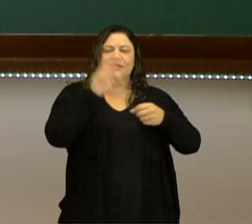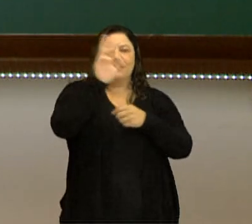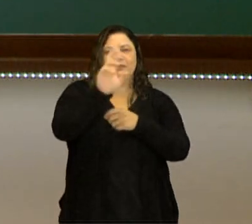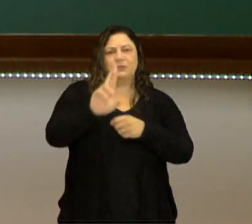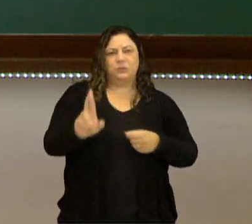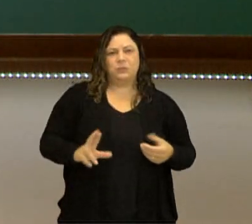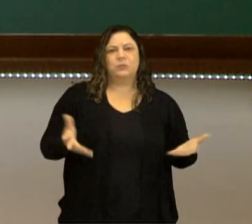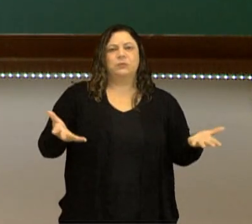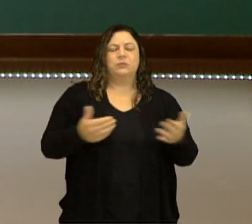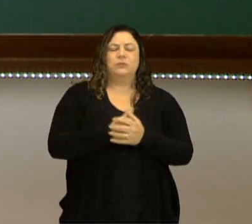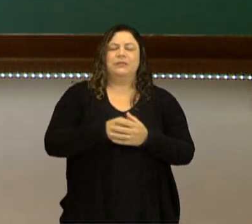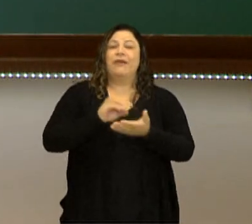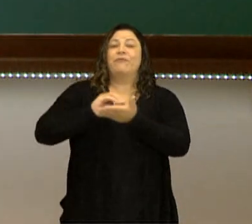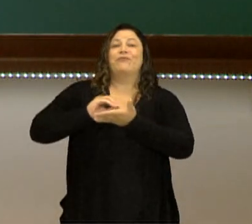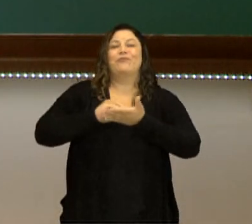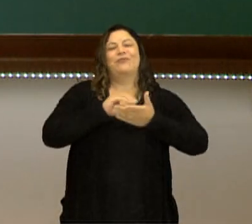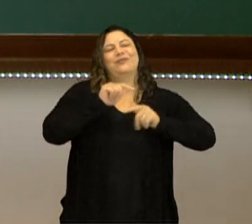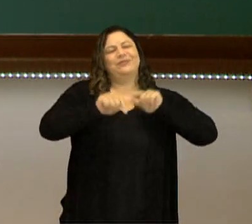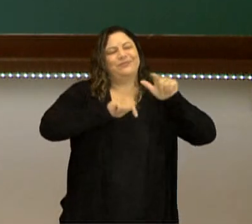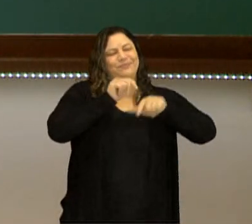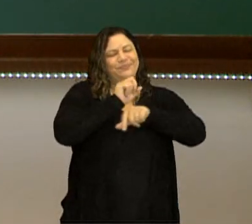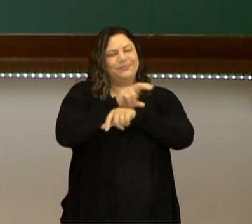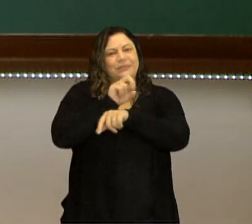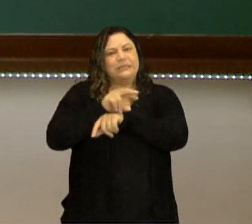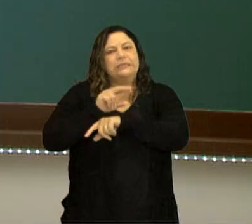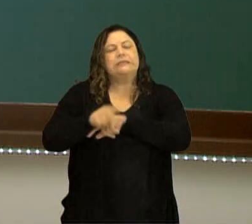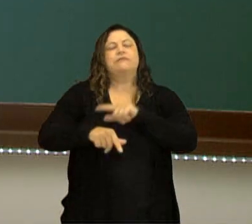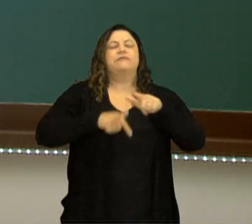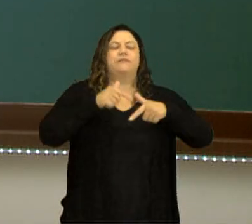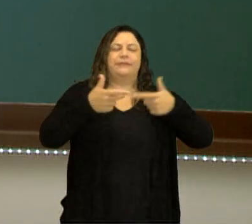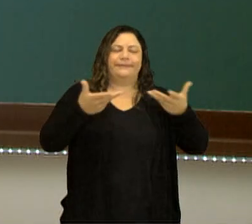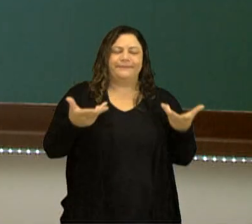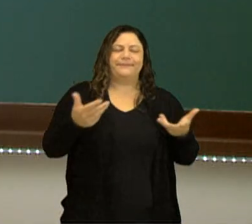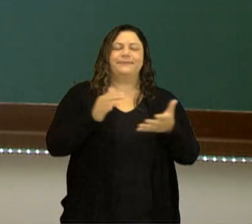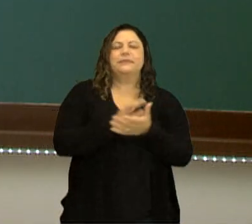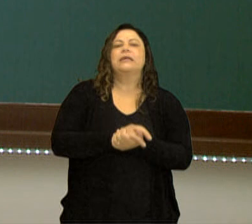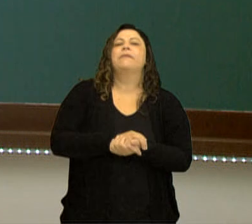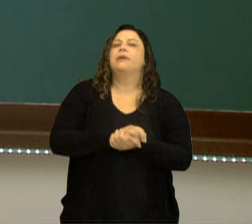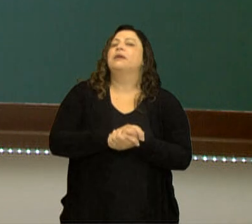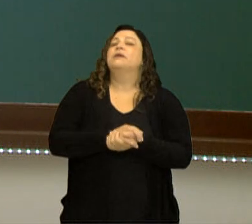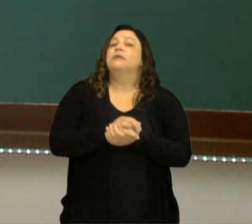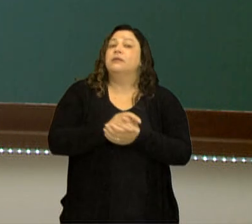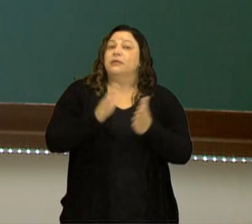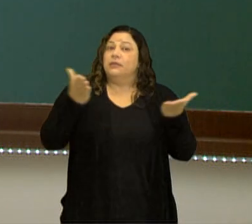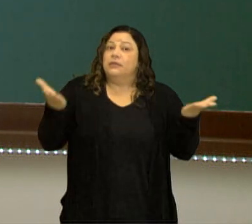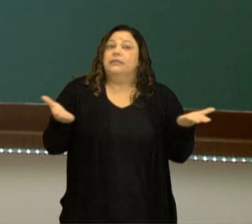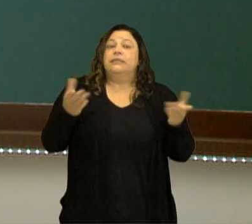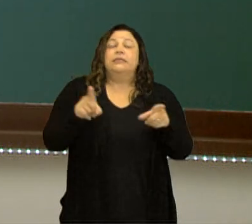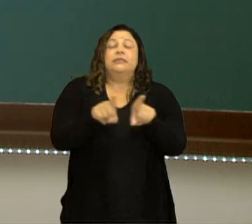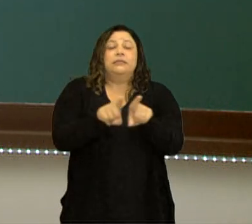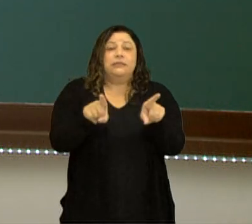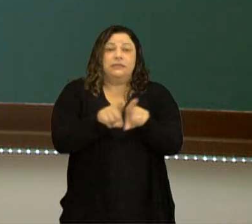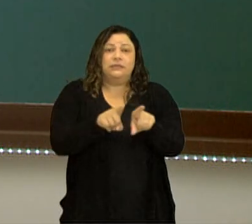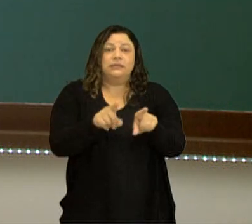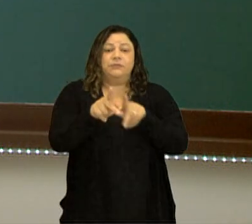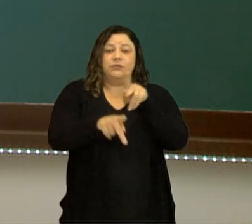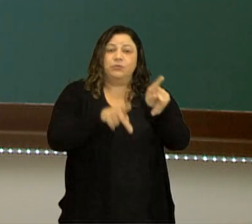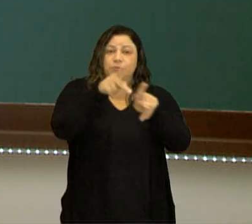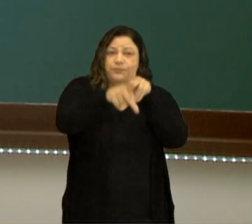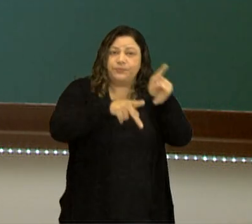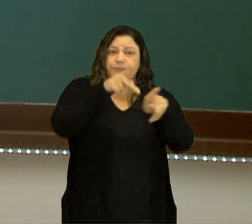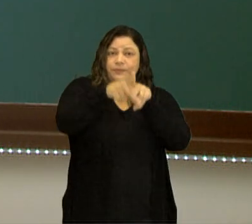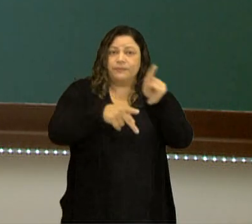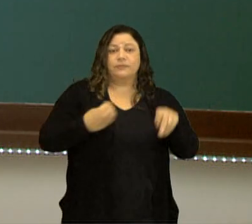russas. O desemprego era generalizado dentro das cidades russas. E ainda boa parte da população que vivia